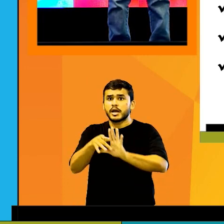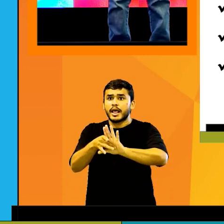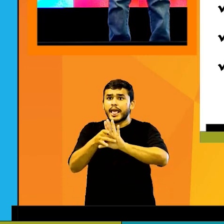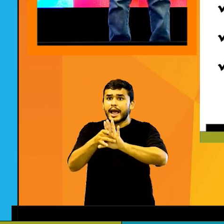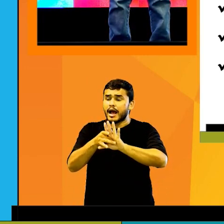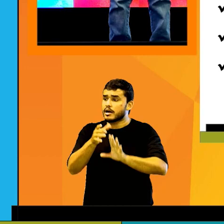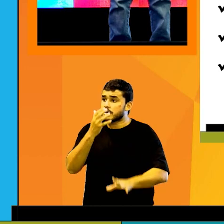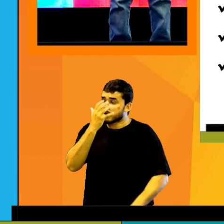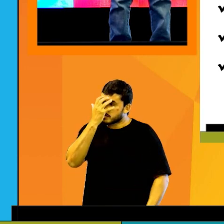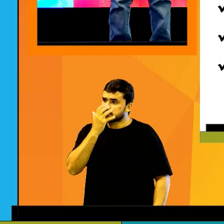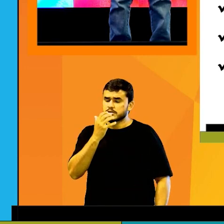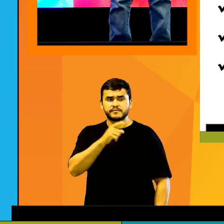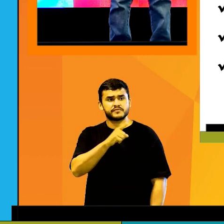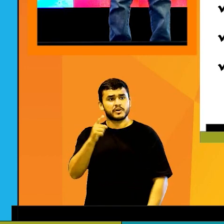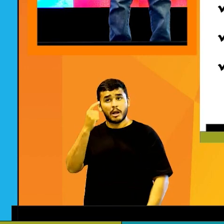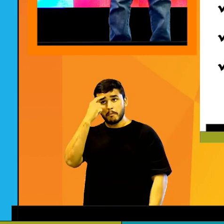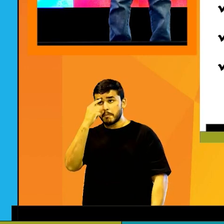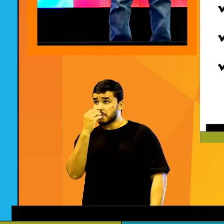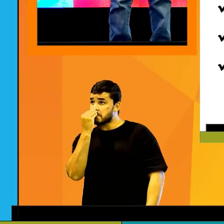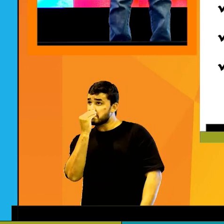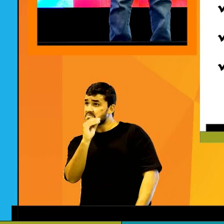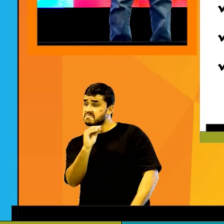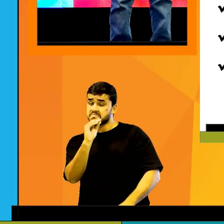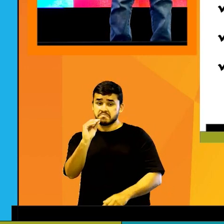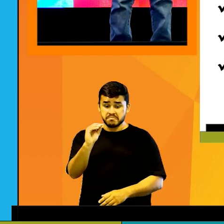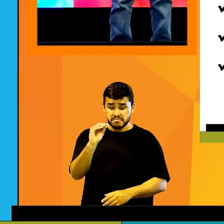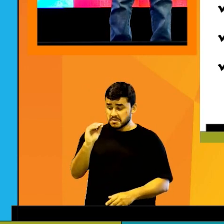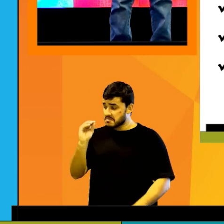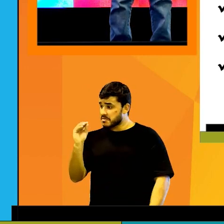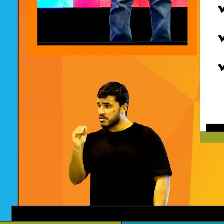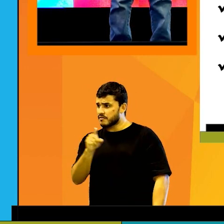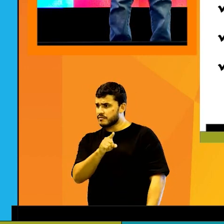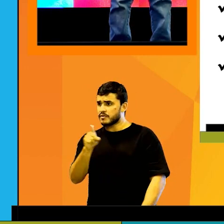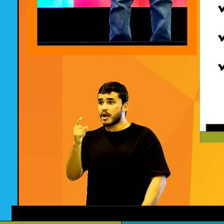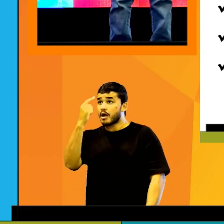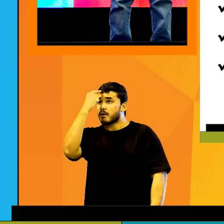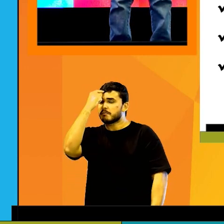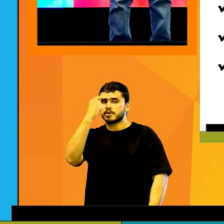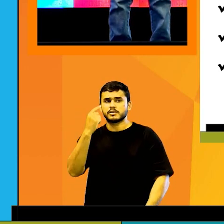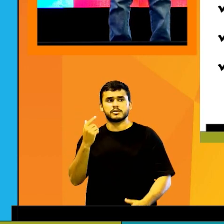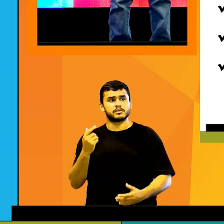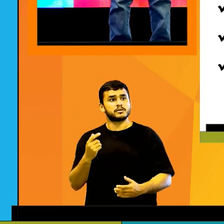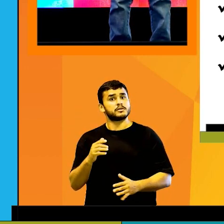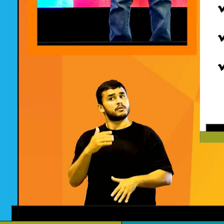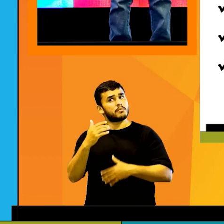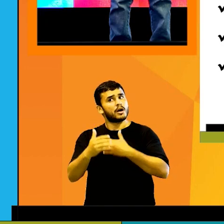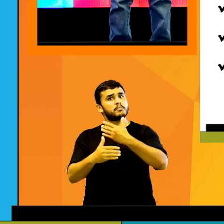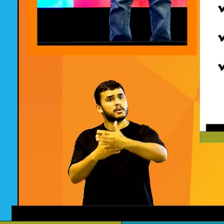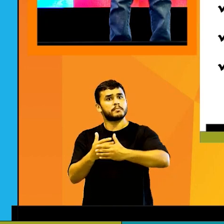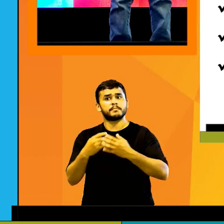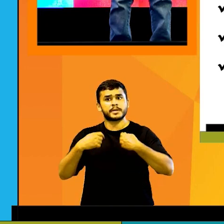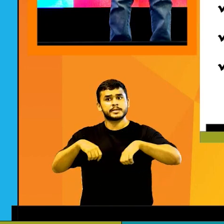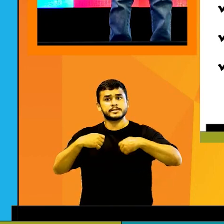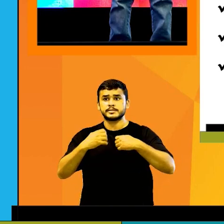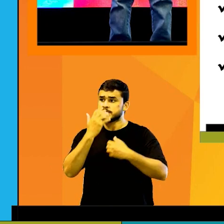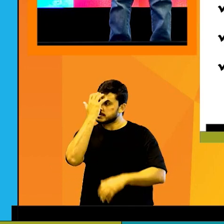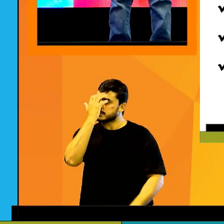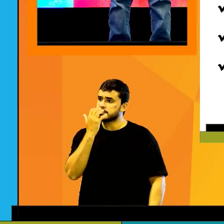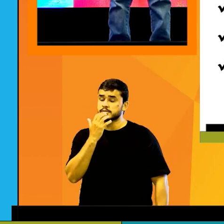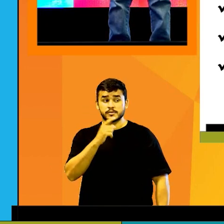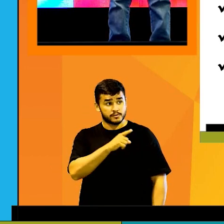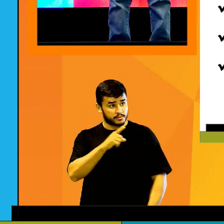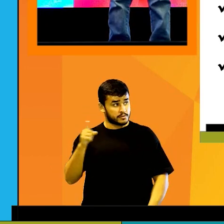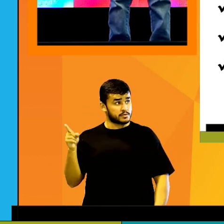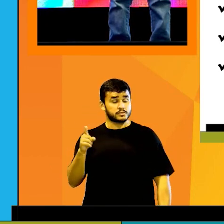quanto sofre com isso. Por quê? Porque a conta vem. A conta sempre vem, viu? Você vai pagar